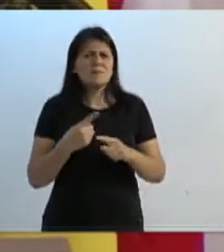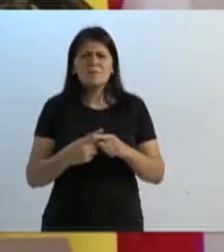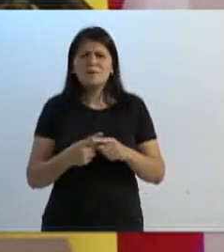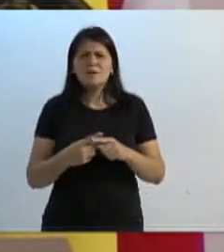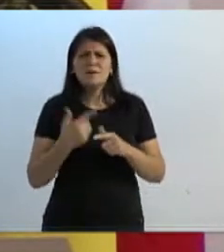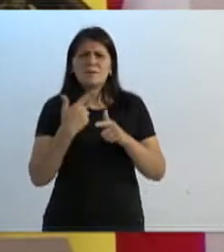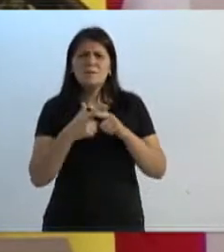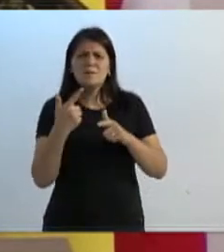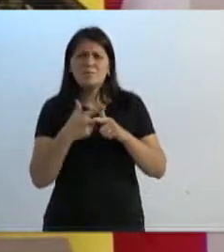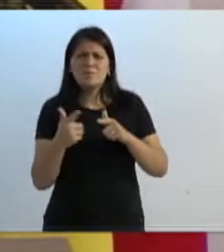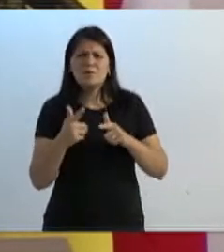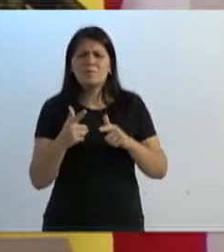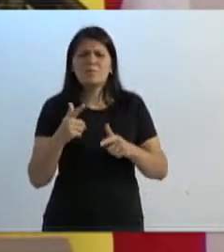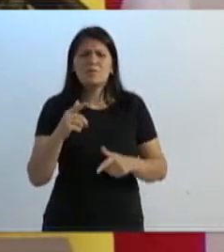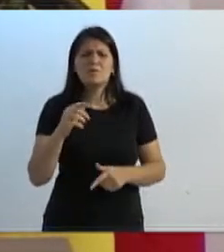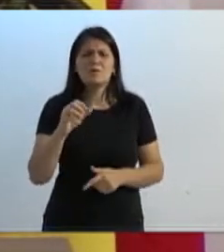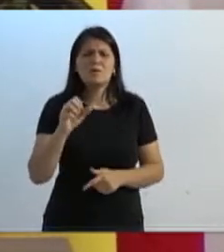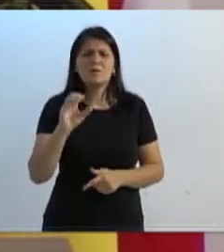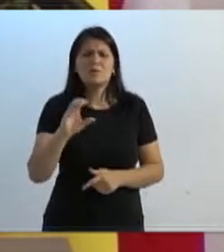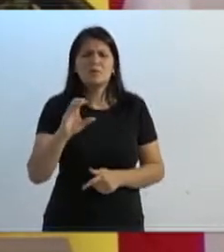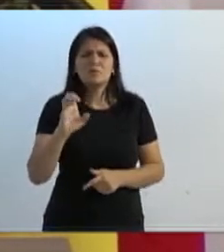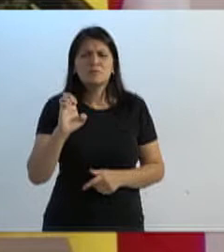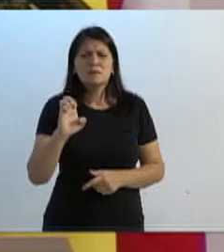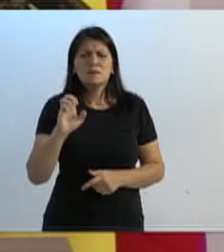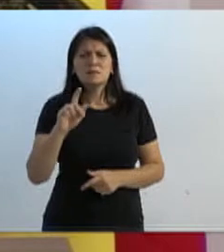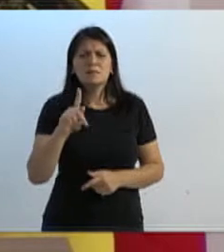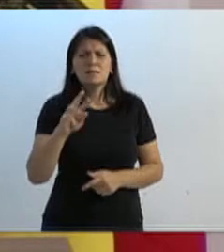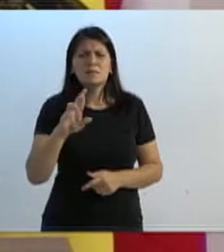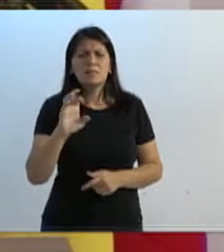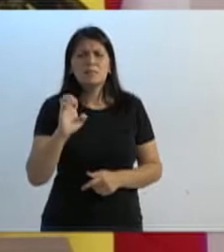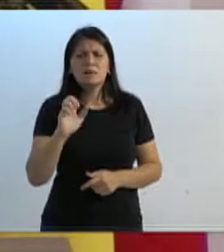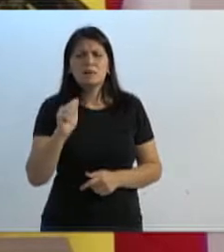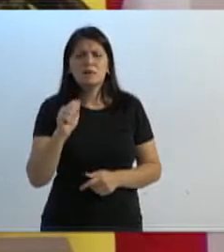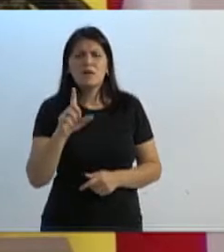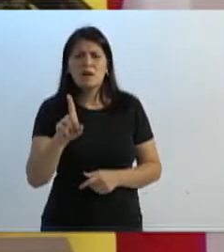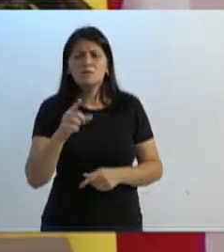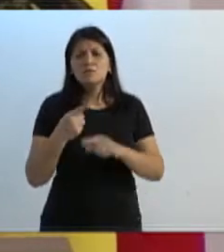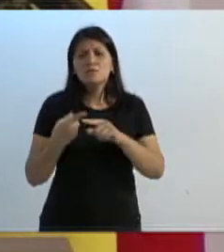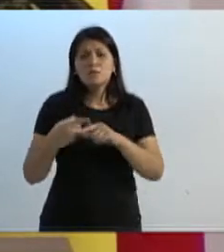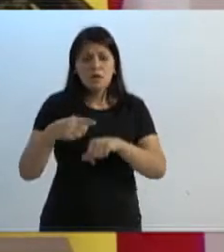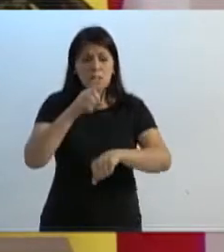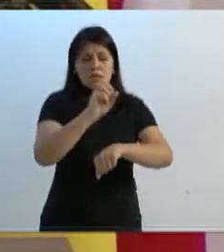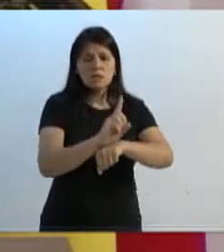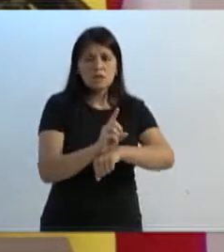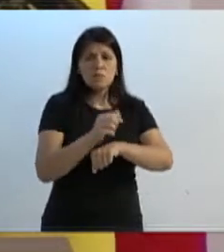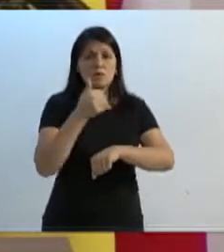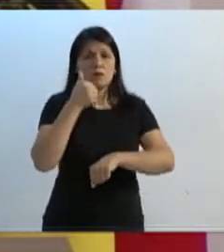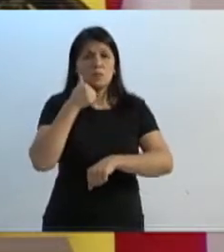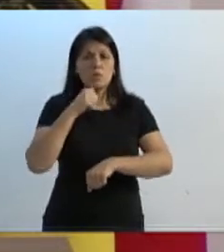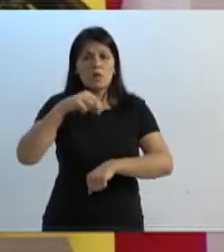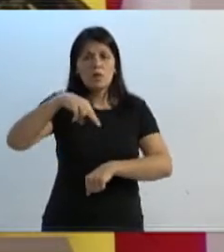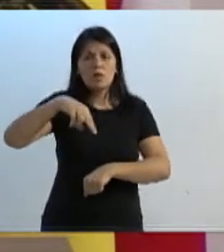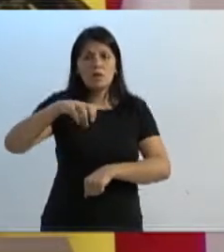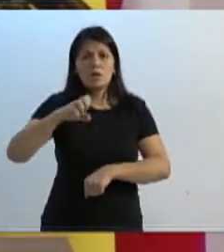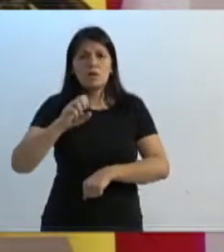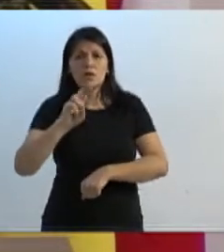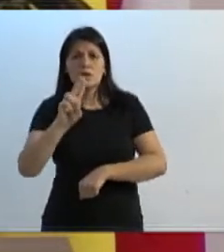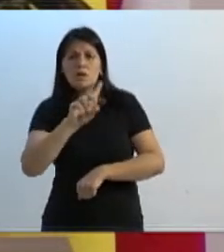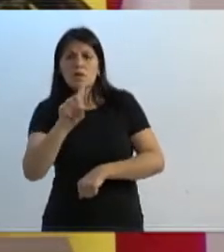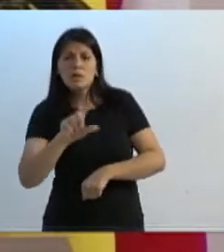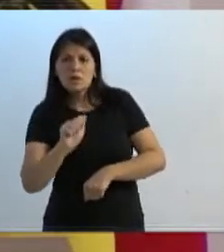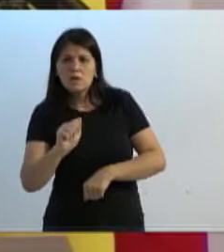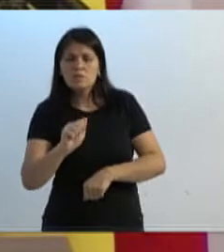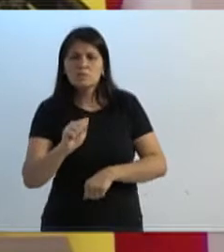comando do CEPREAD. Quero fazer esse destaque, porque quem está lá, a diretora Neuza, é uma guerreira, é uma profissional de carreira que